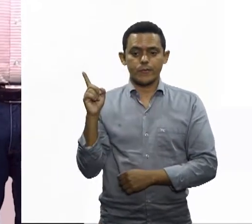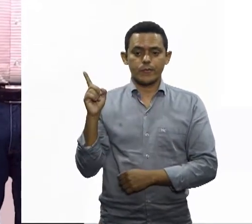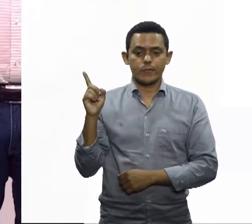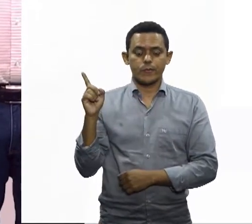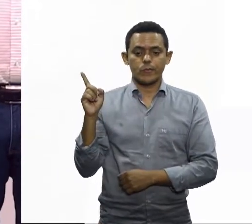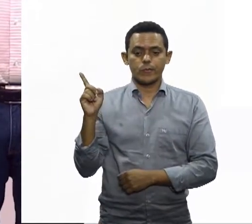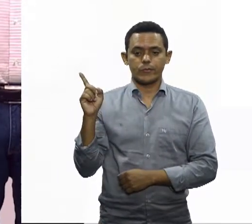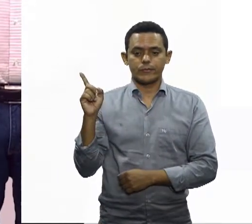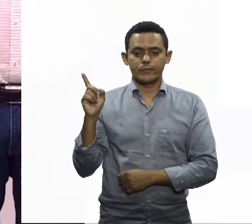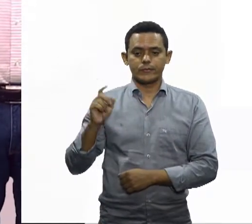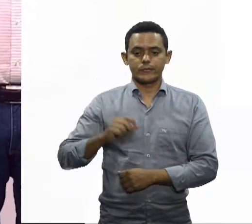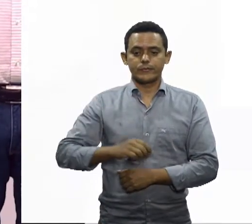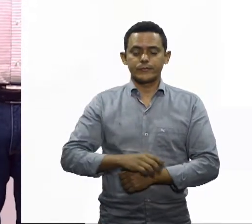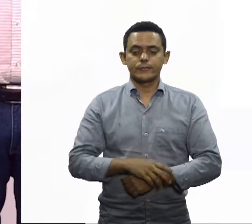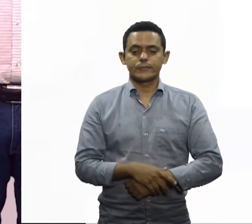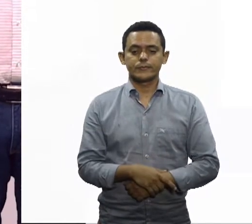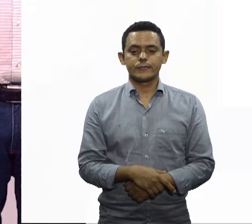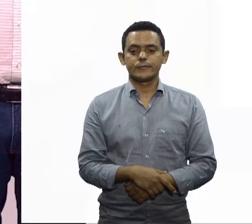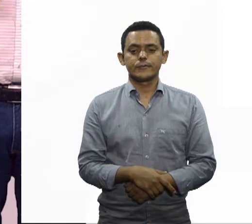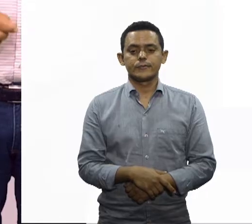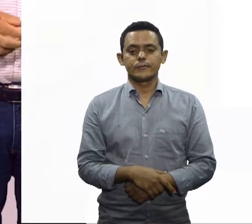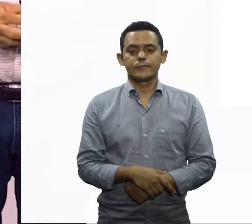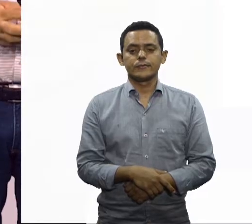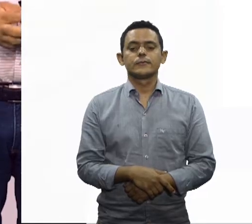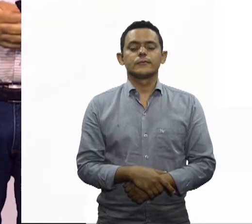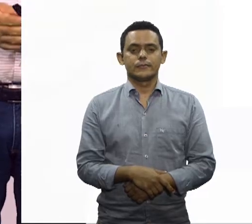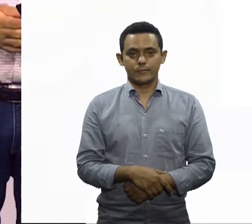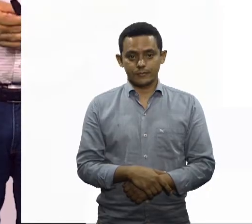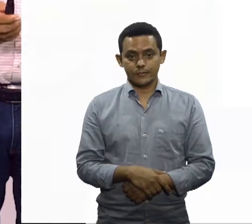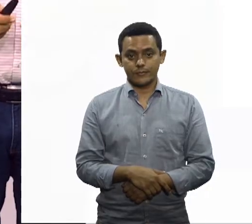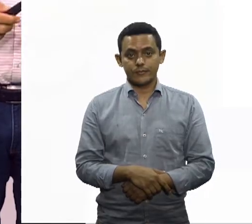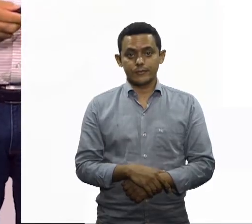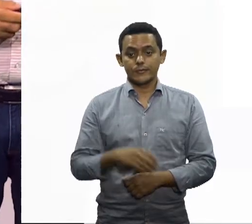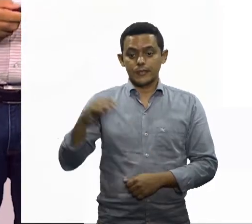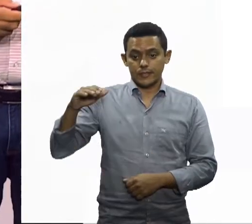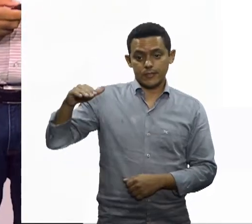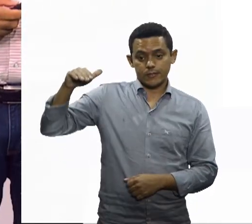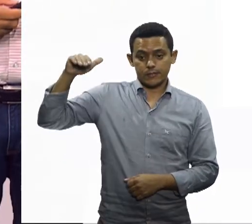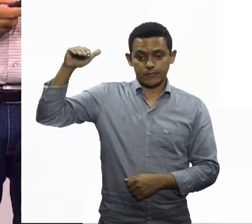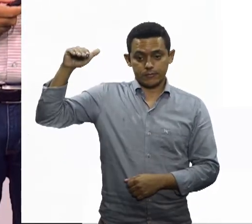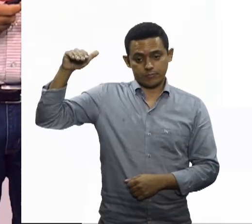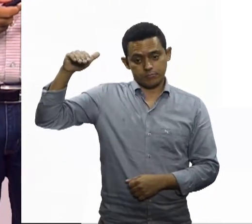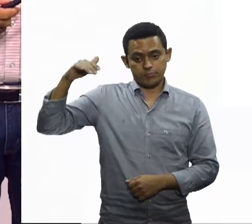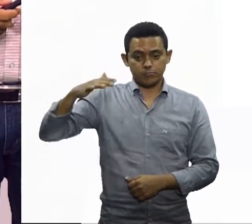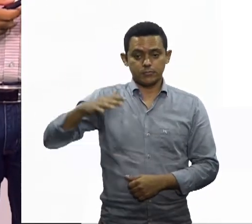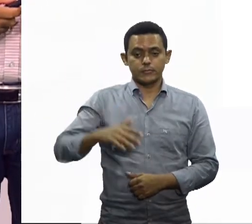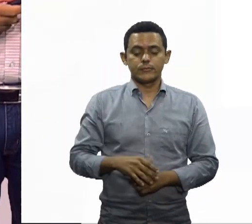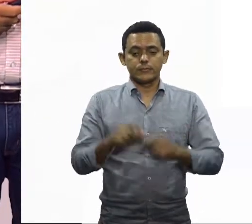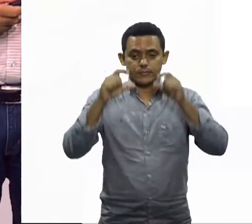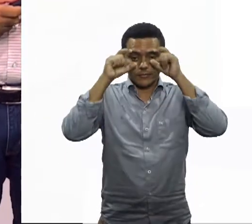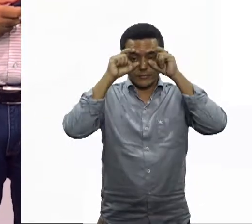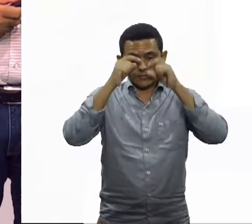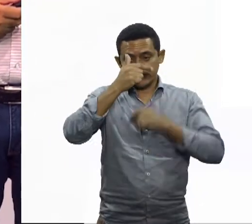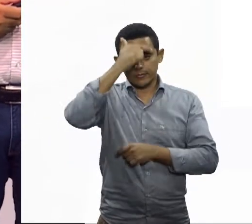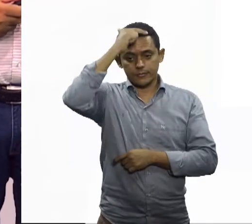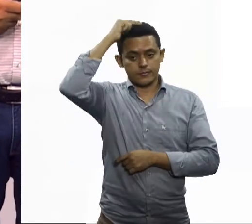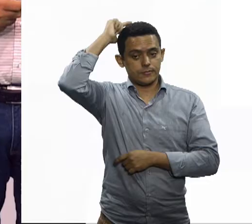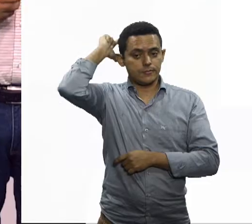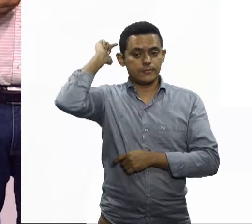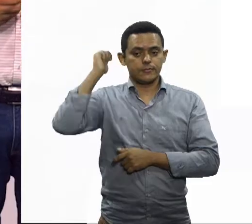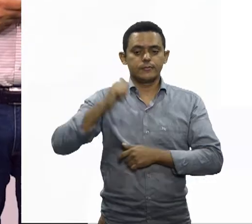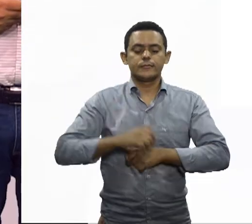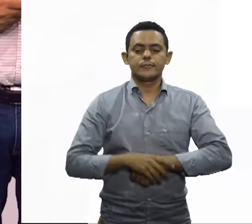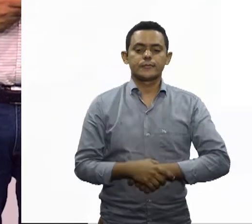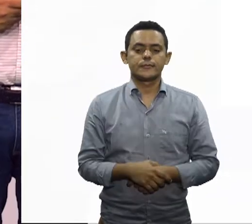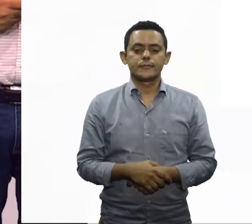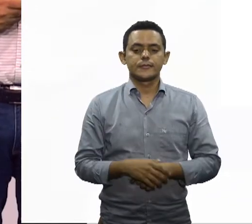Libras é o dedo indicador passado na bochecha. Eu tenho estatura mediana, uso óculos de grau, poucos cabelos, estou